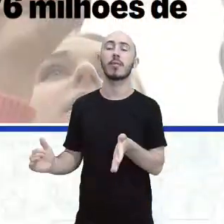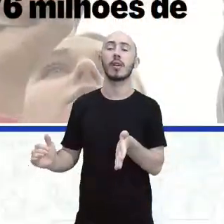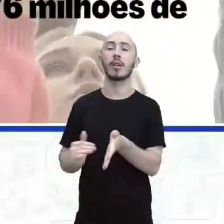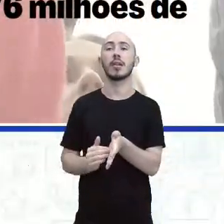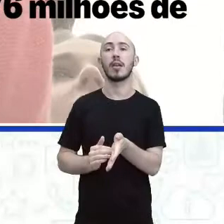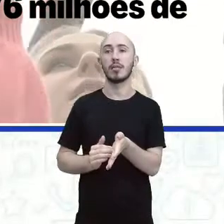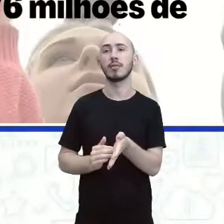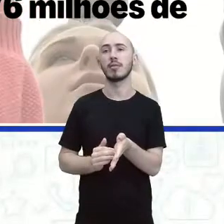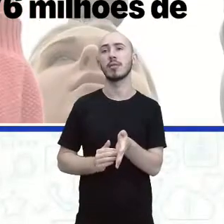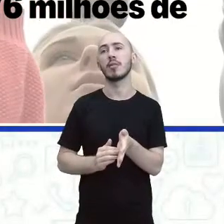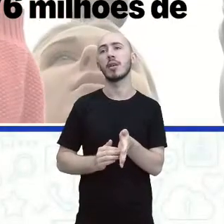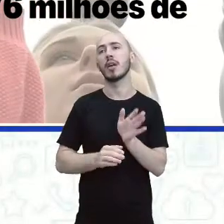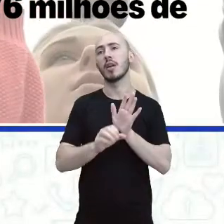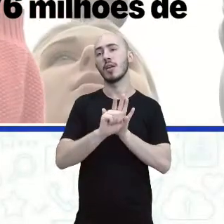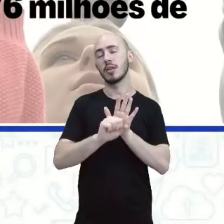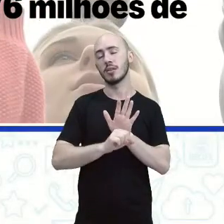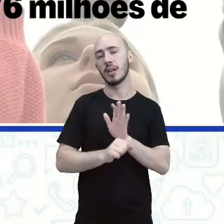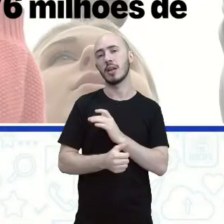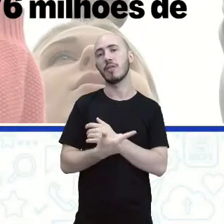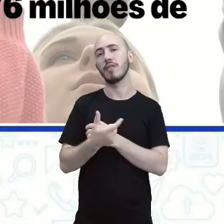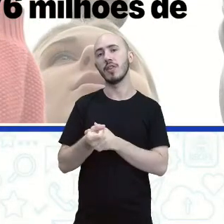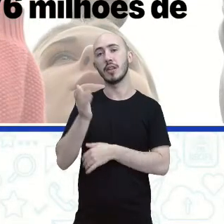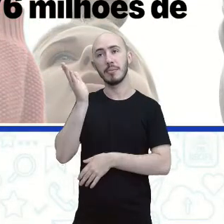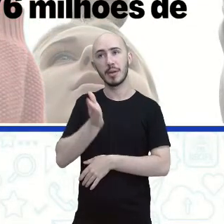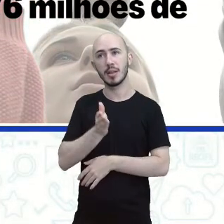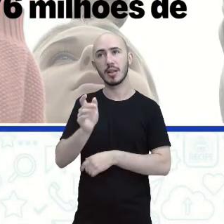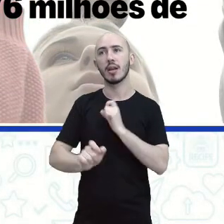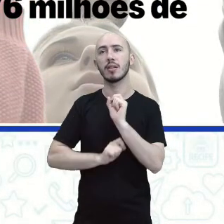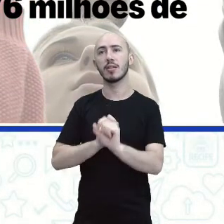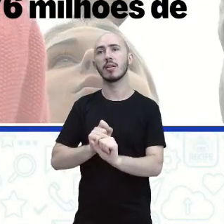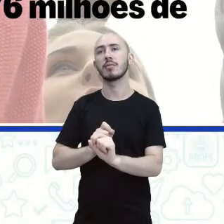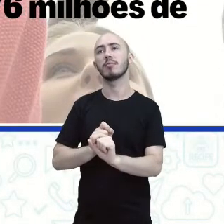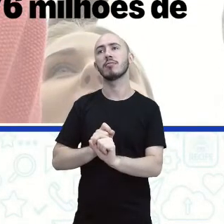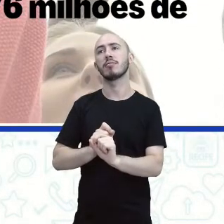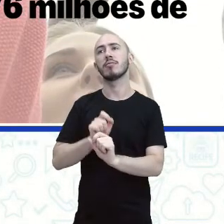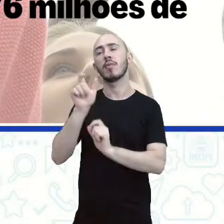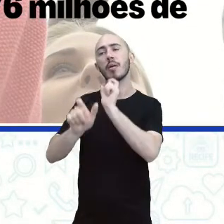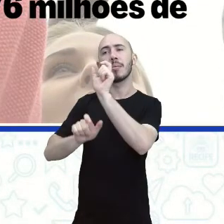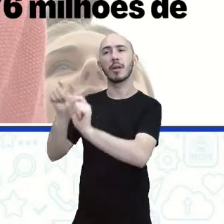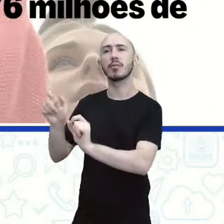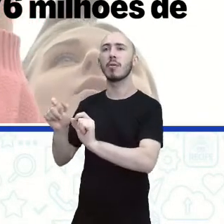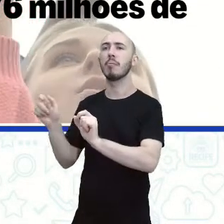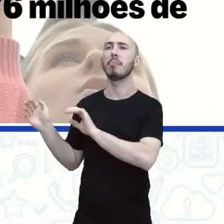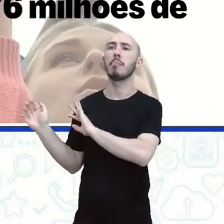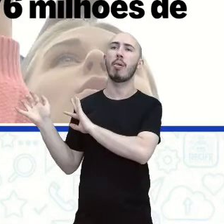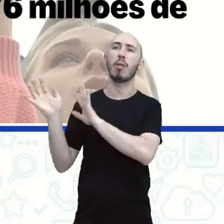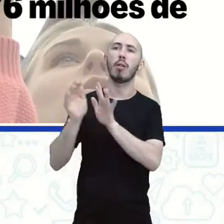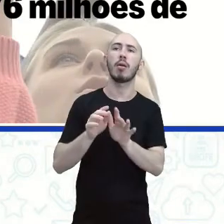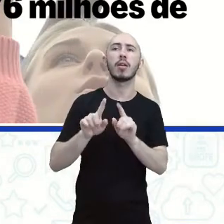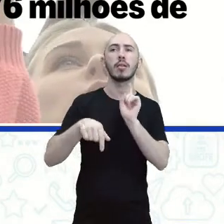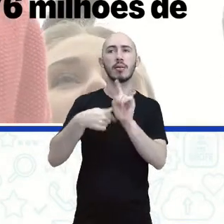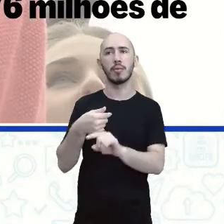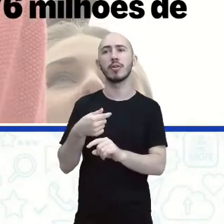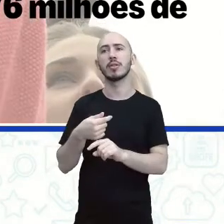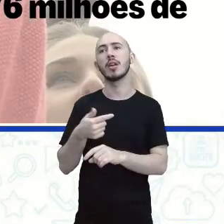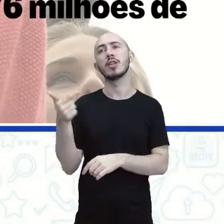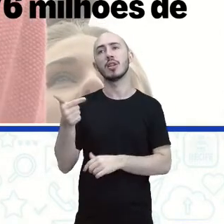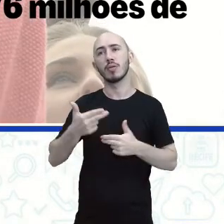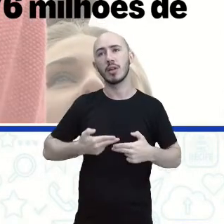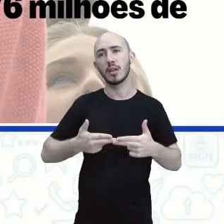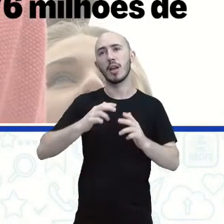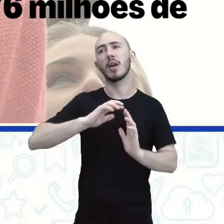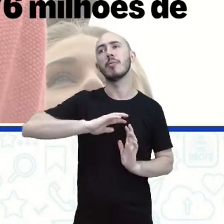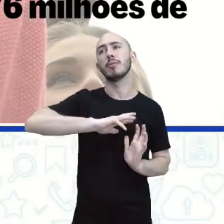XX, milhões de europeus saíram do continente. Depois da Segunda Guerra Mundial, o fluxo começou a se inverter. Dados da ONU mostram que